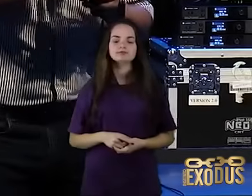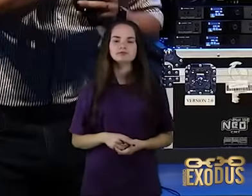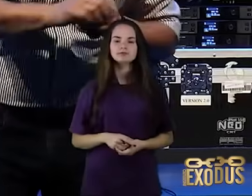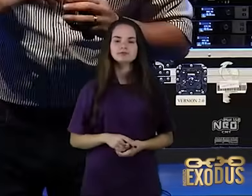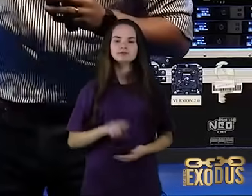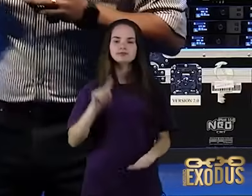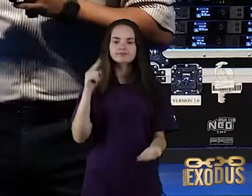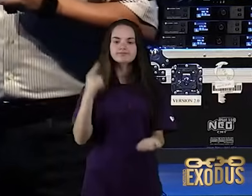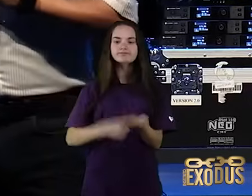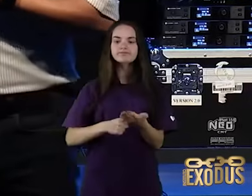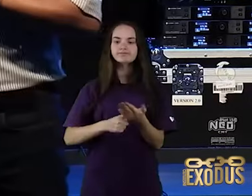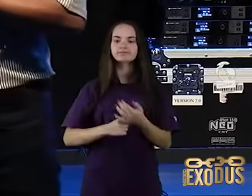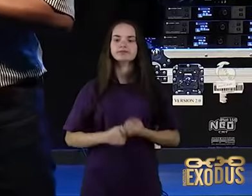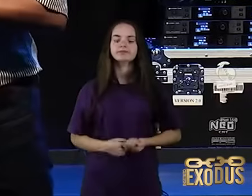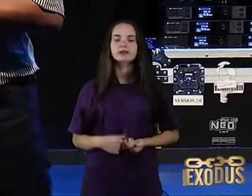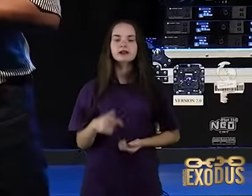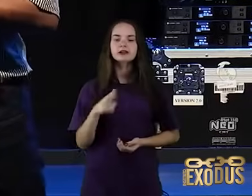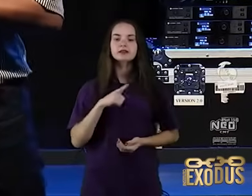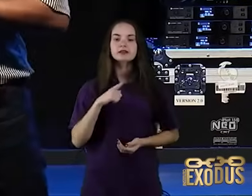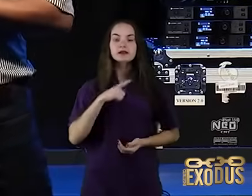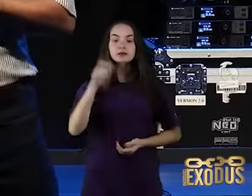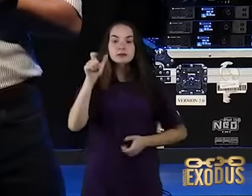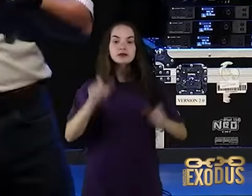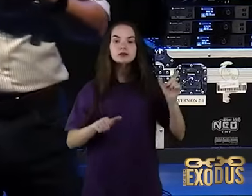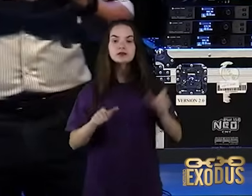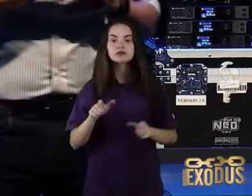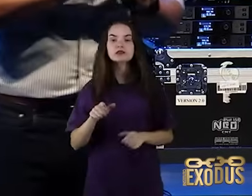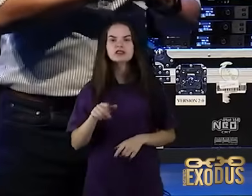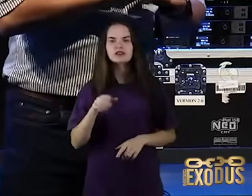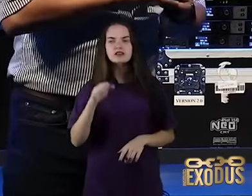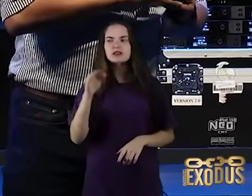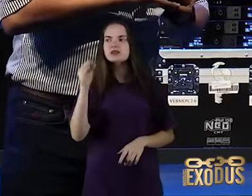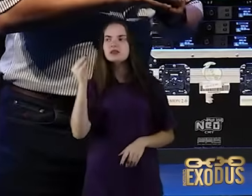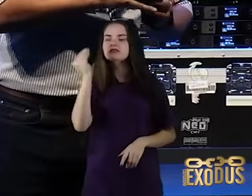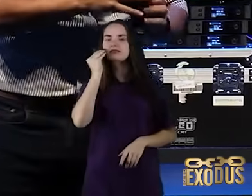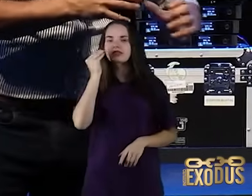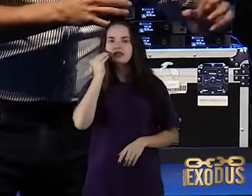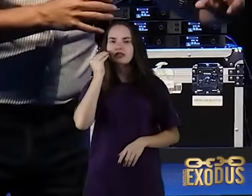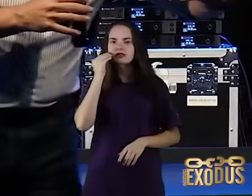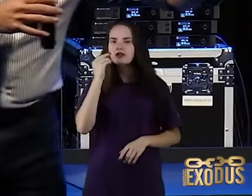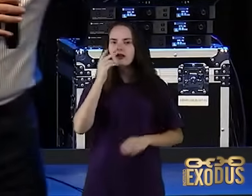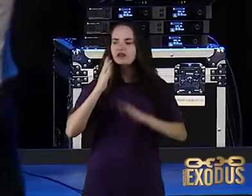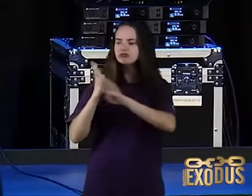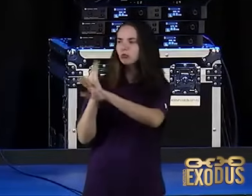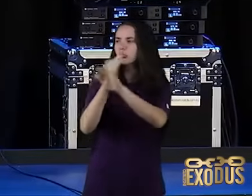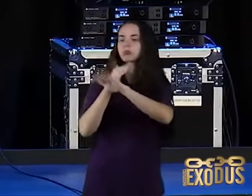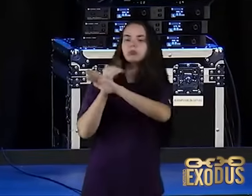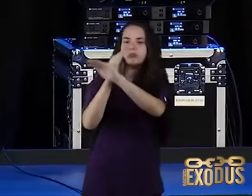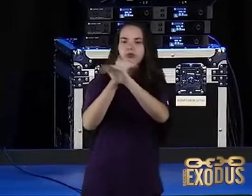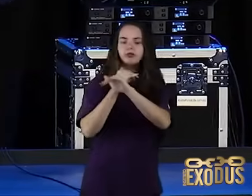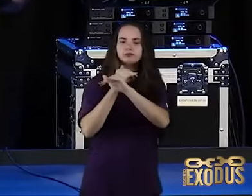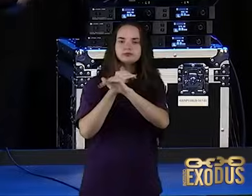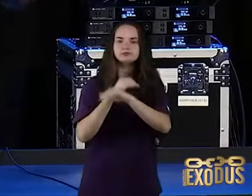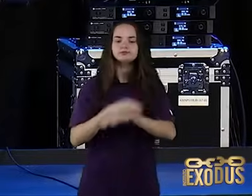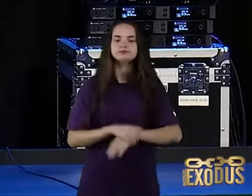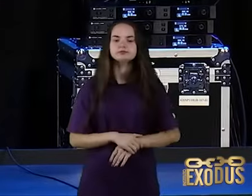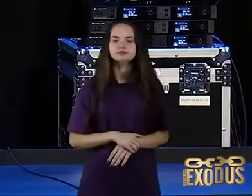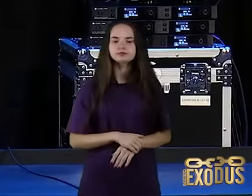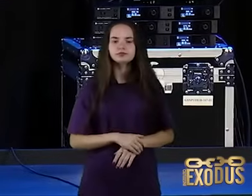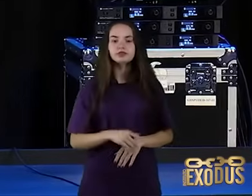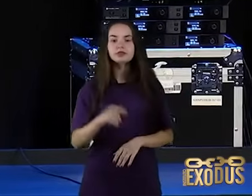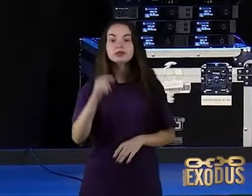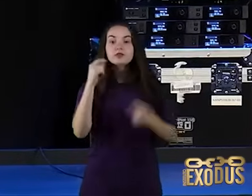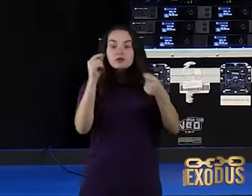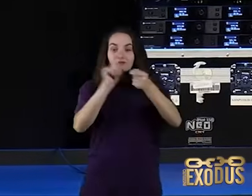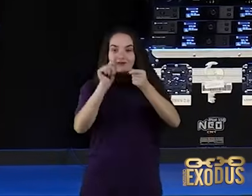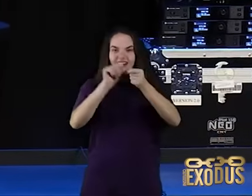existe muita gente que vai tentar te distrair então quando eu falo assim faz uma lista